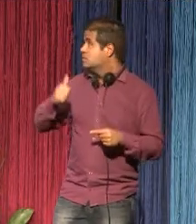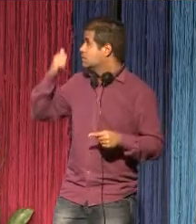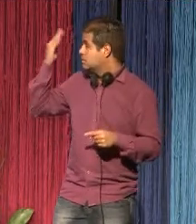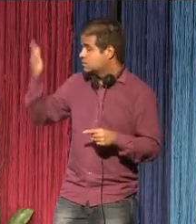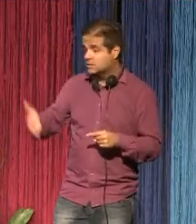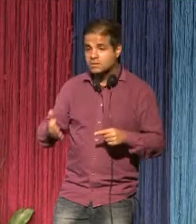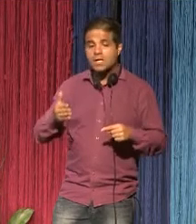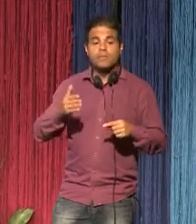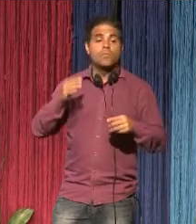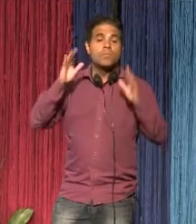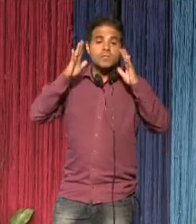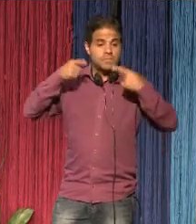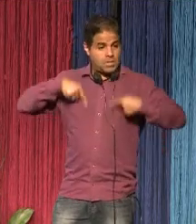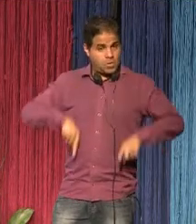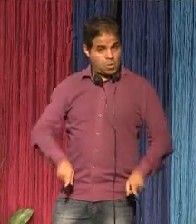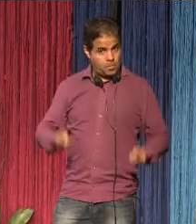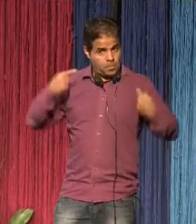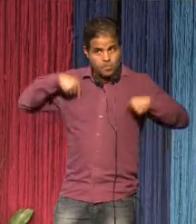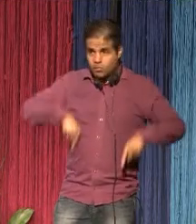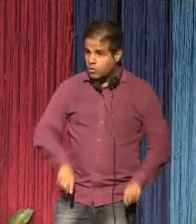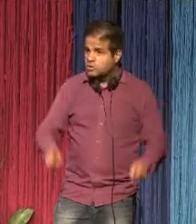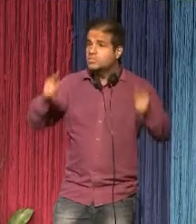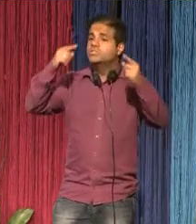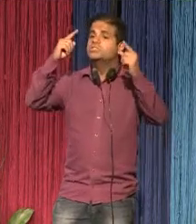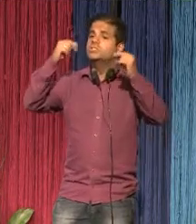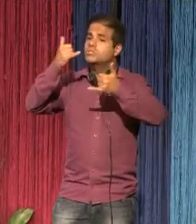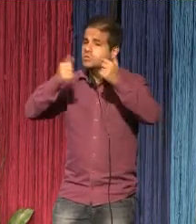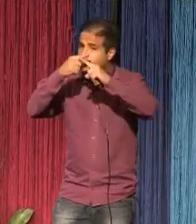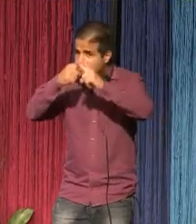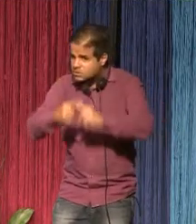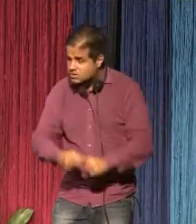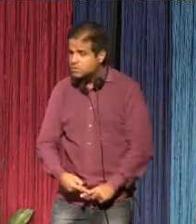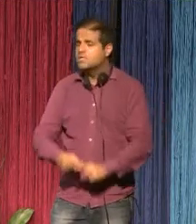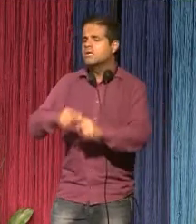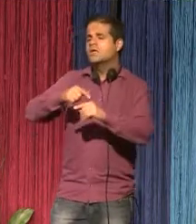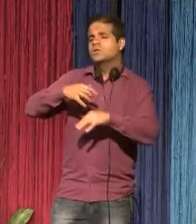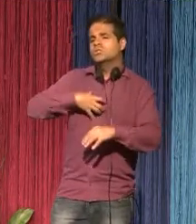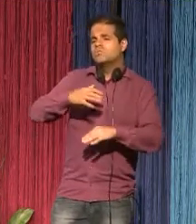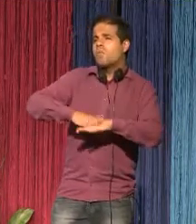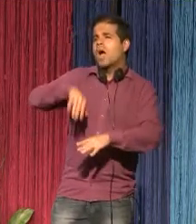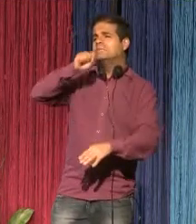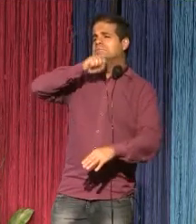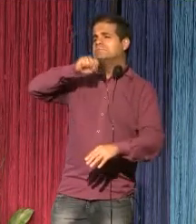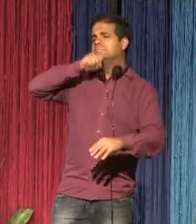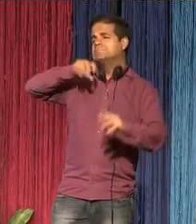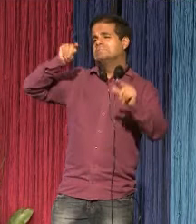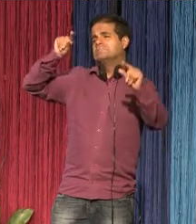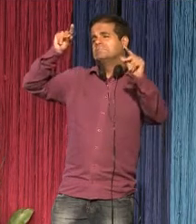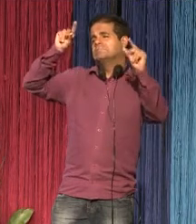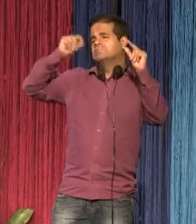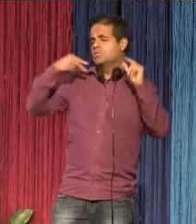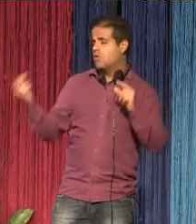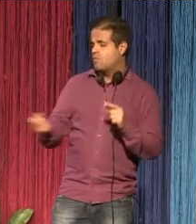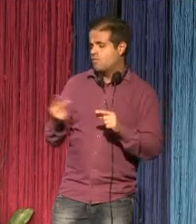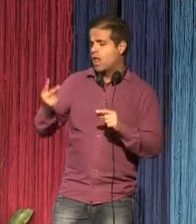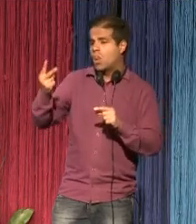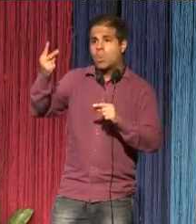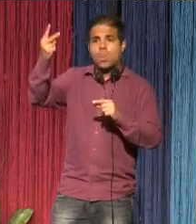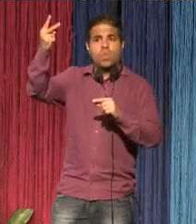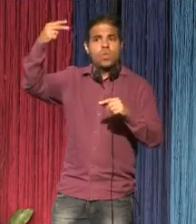da antropologia, jogos e brincadeiras são as formas mais antigas e de valor